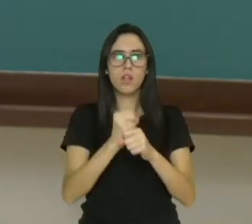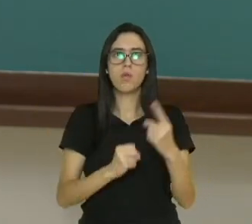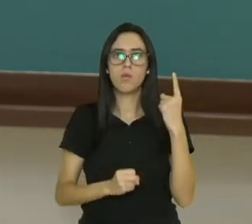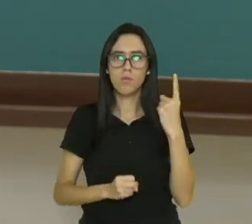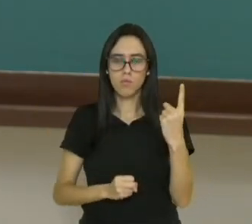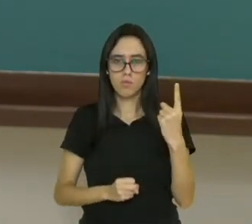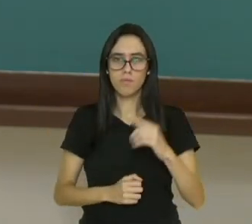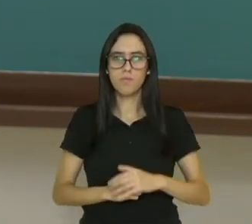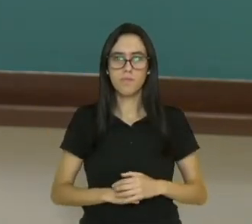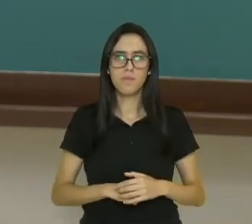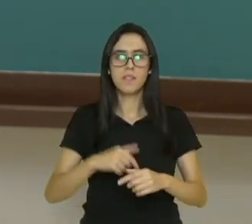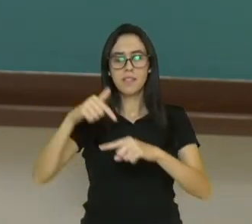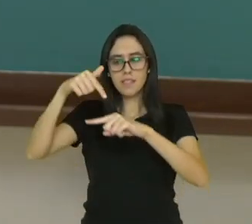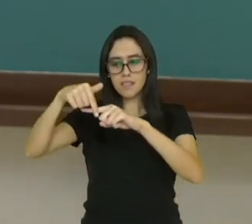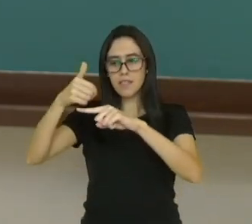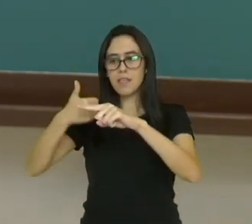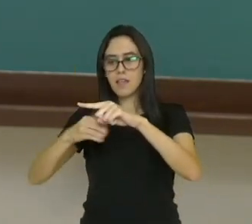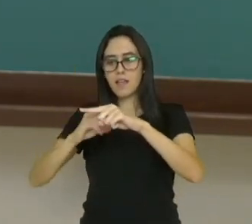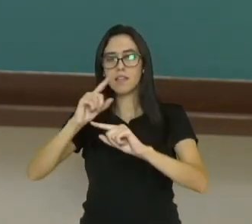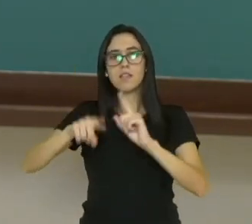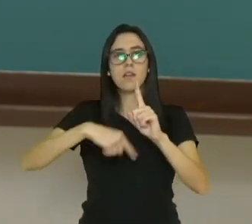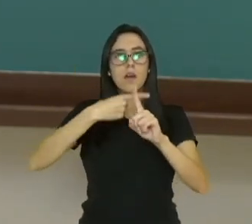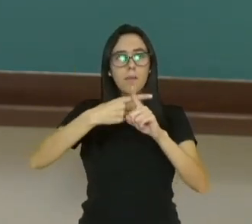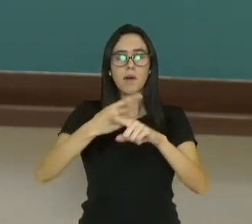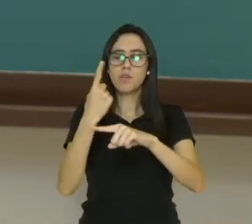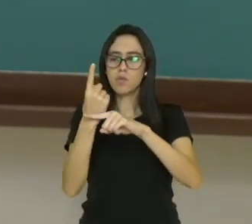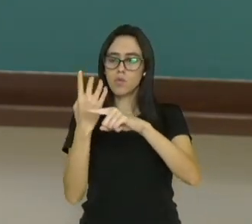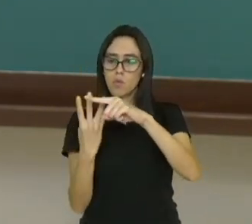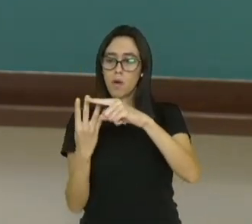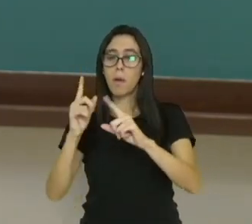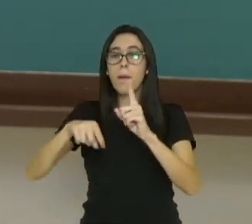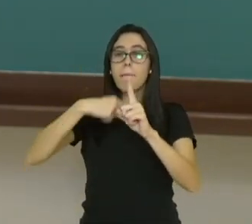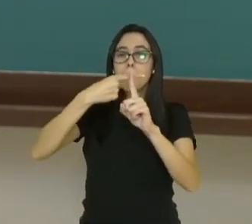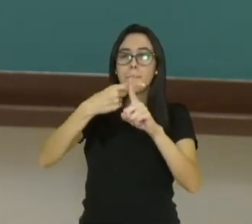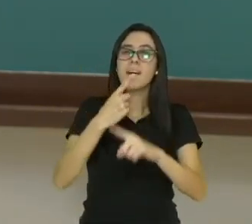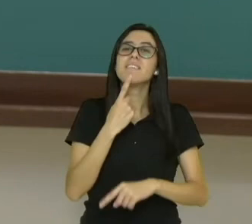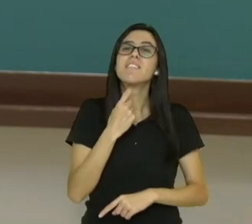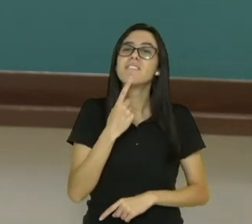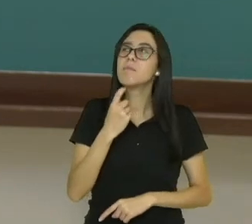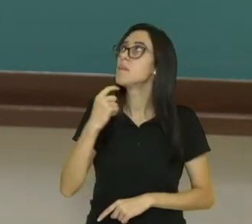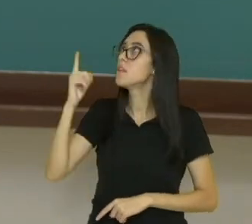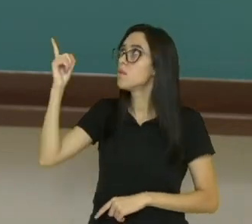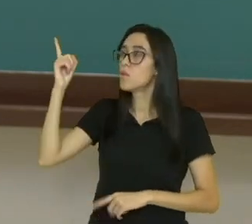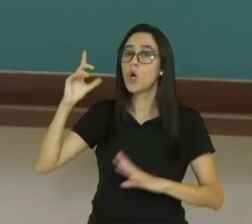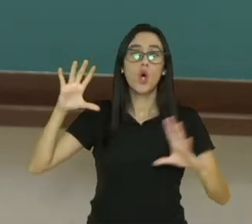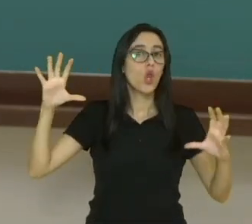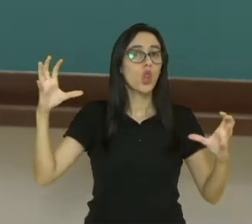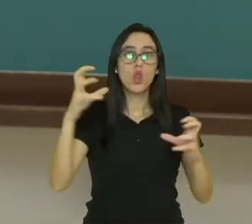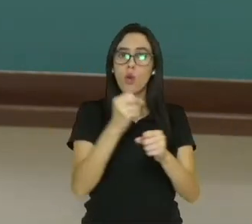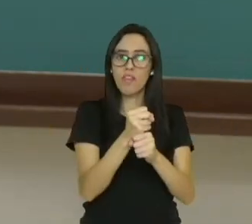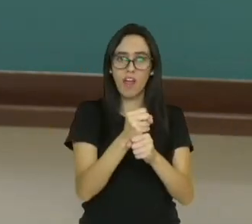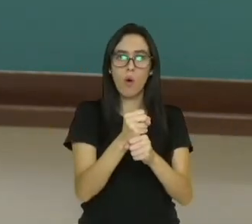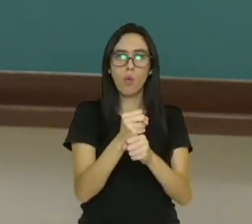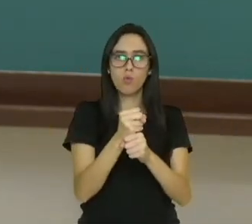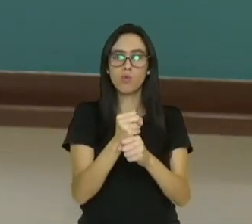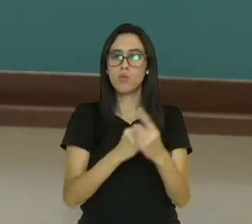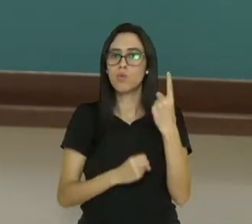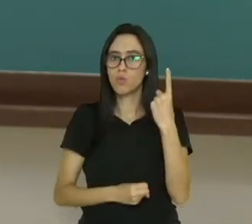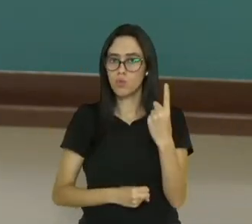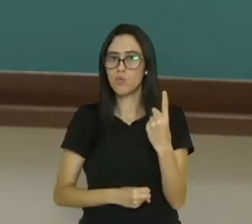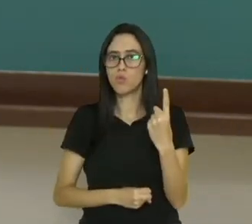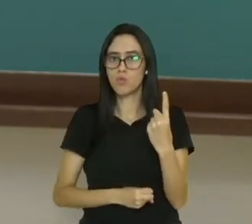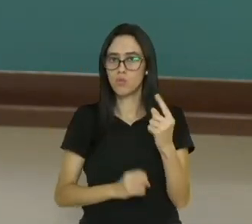décimos mais 1/4 mais esse pedacinho que falta do sem nenhuma informação é o total desse meu gráfico, e isso